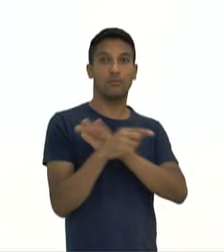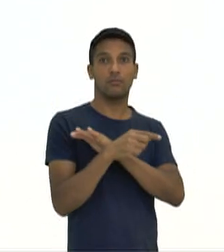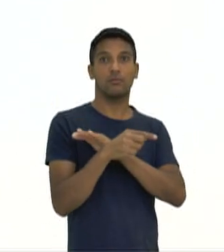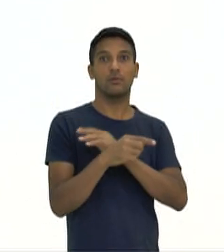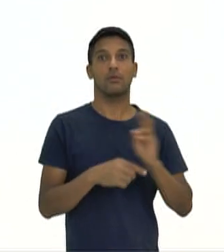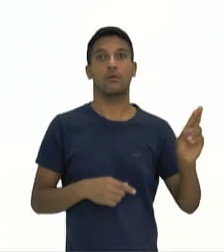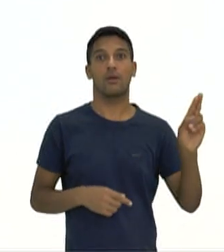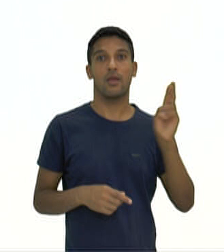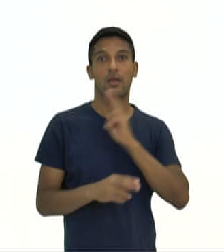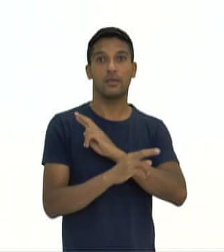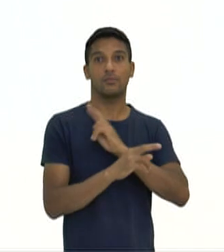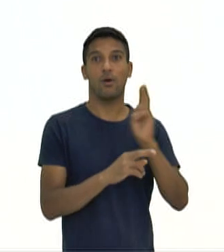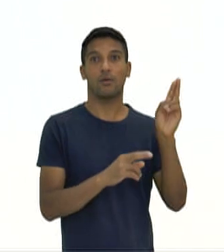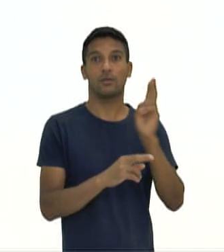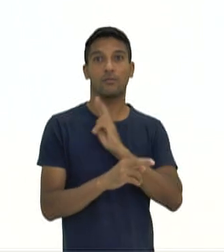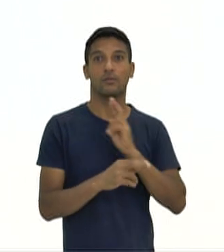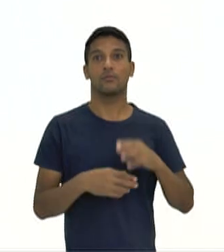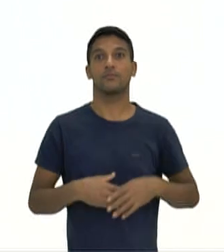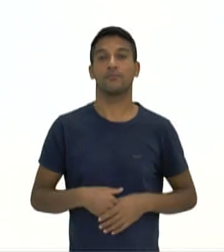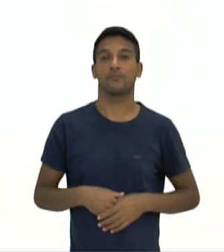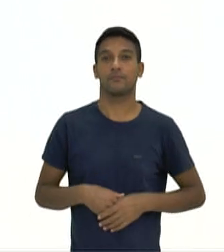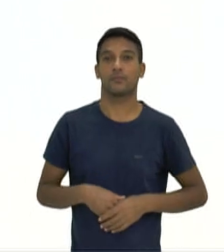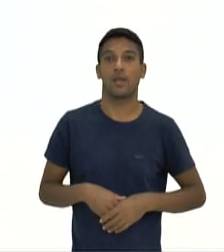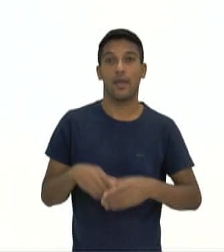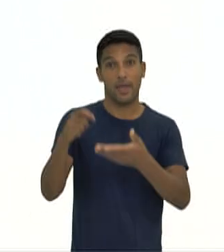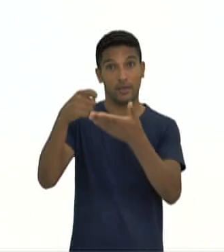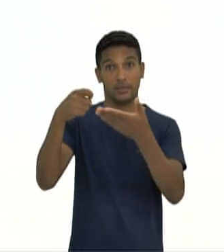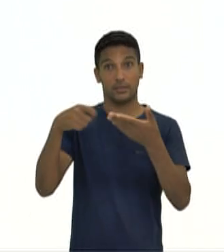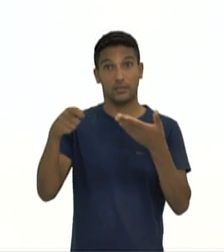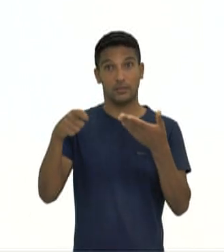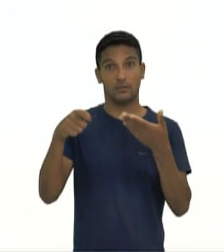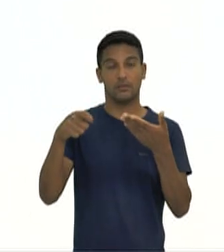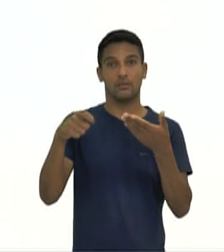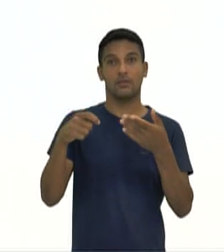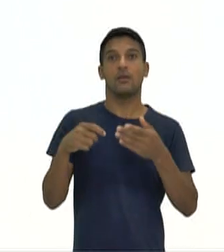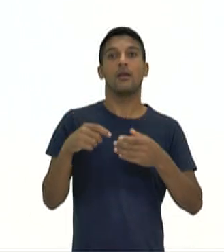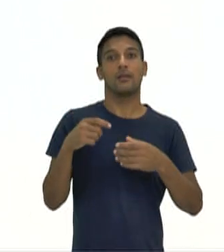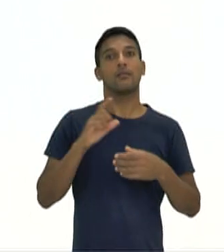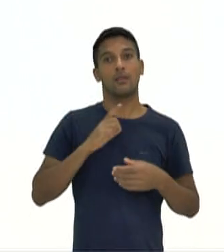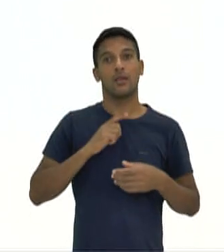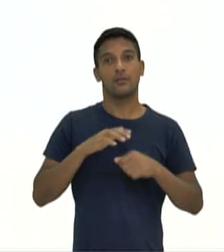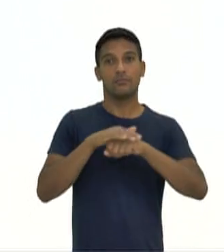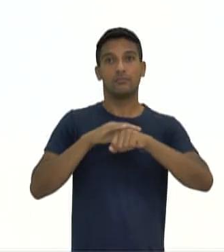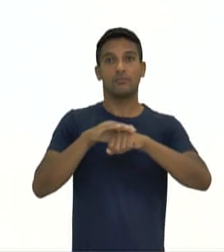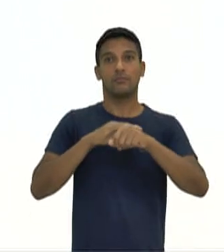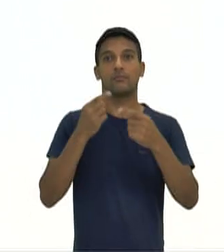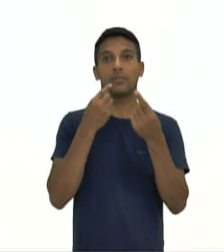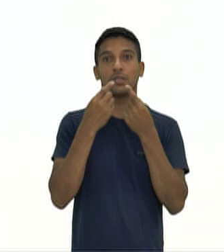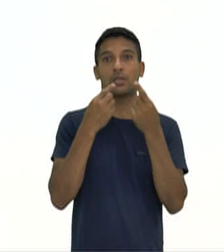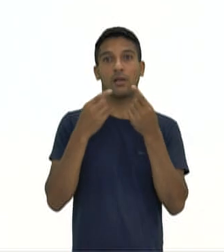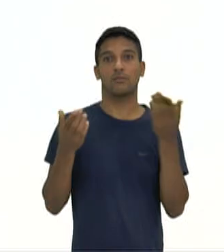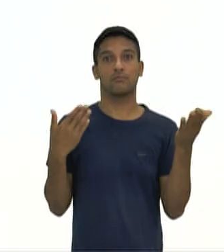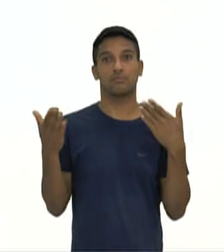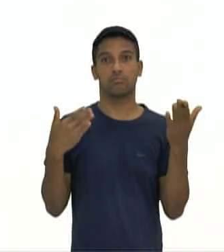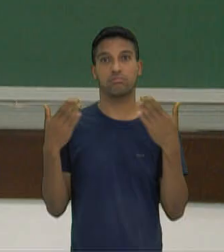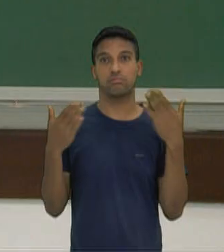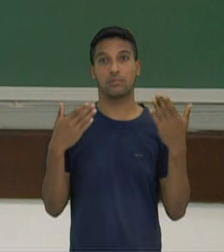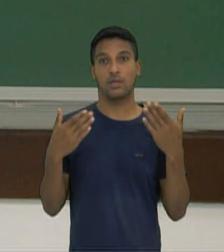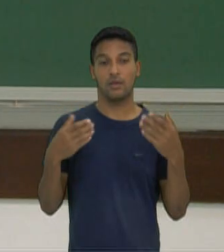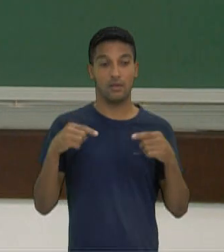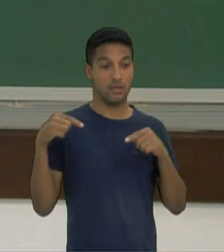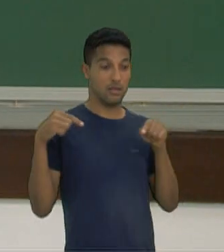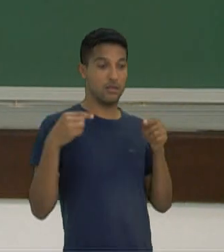temos acesso de uma forma escrita, ela é resultado de uma conversa, de um diálogo entre duas pessoas,